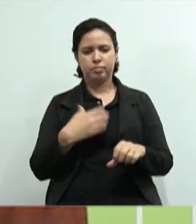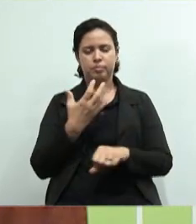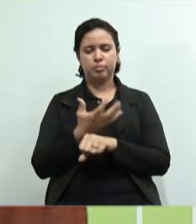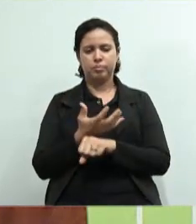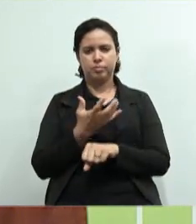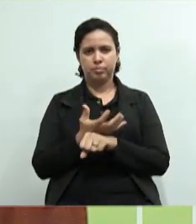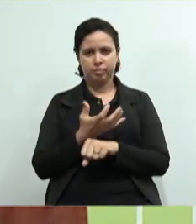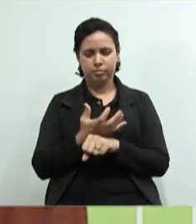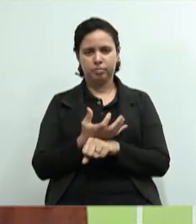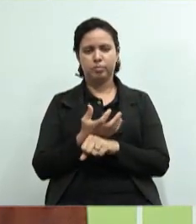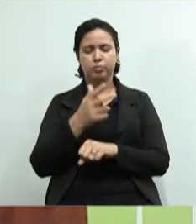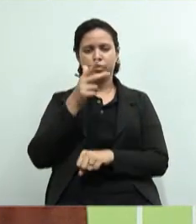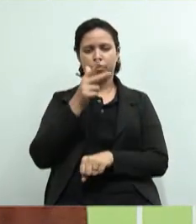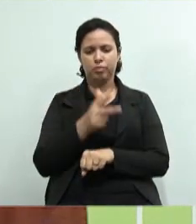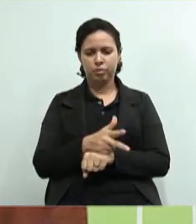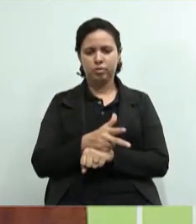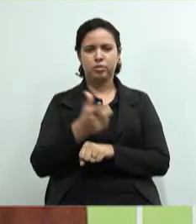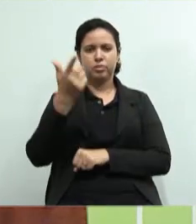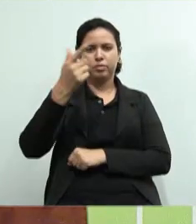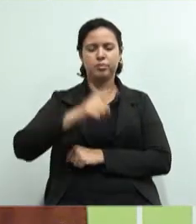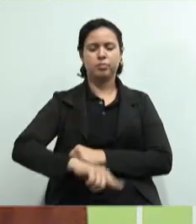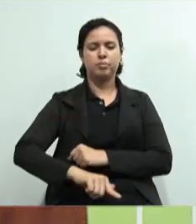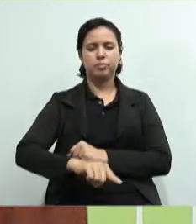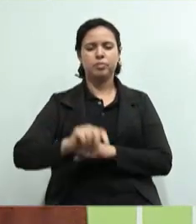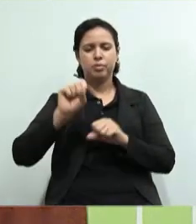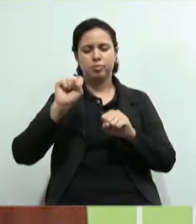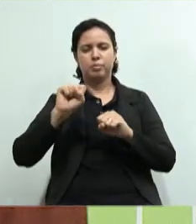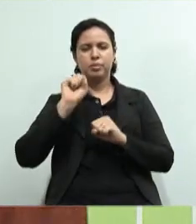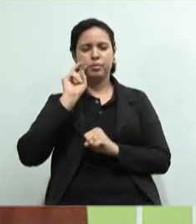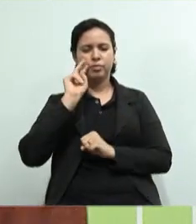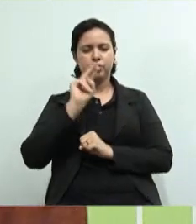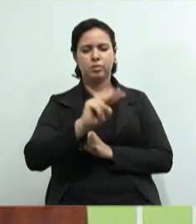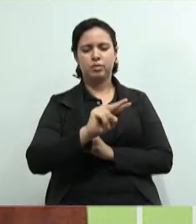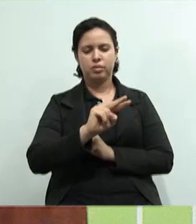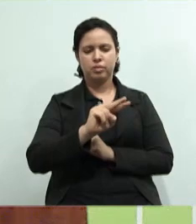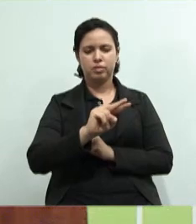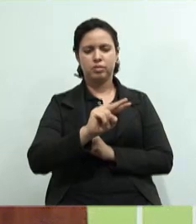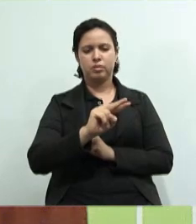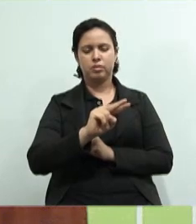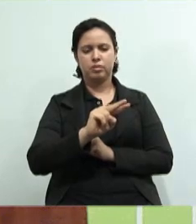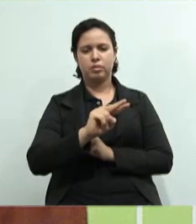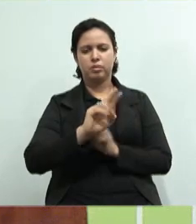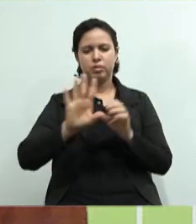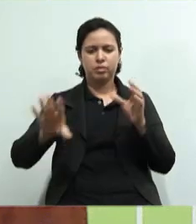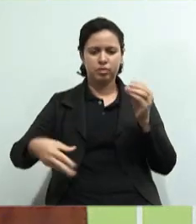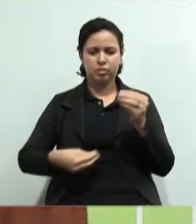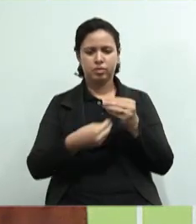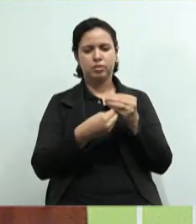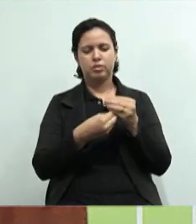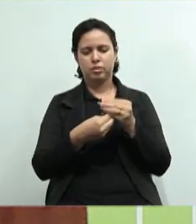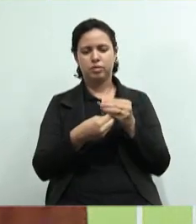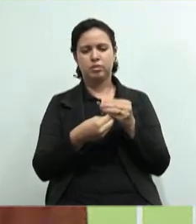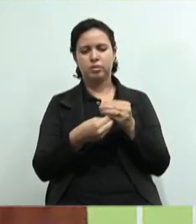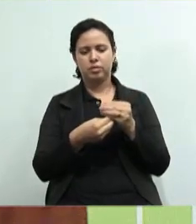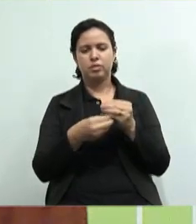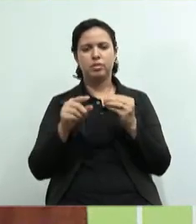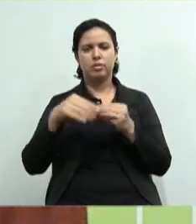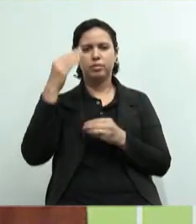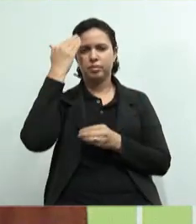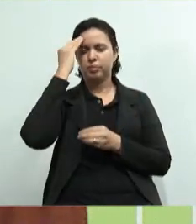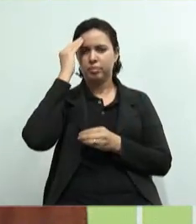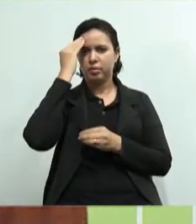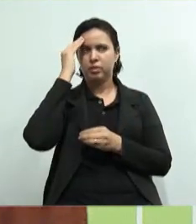a externa novamente, e vocês poderão intensificar mais essa